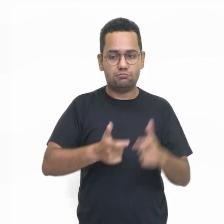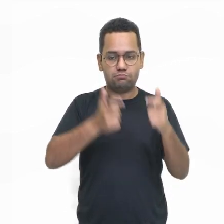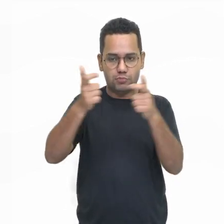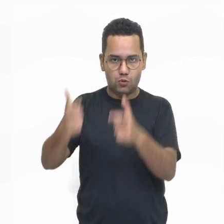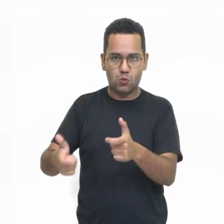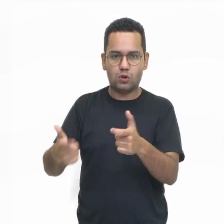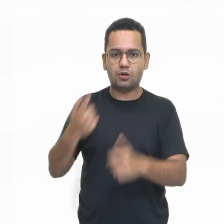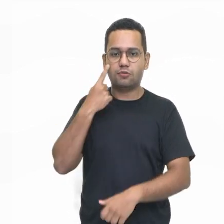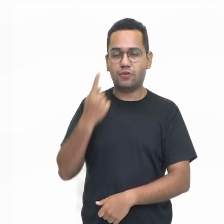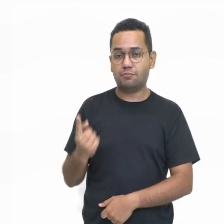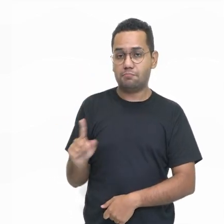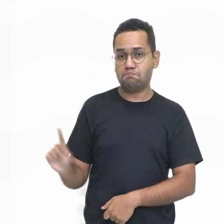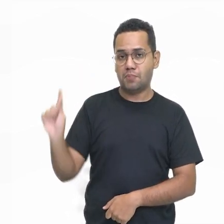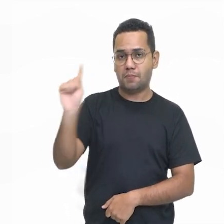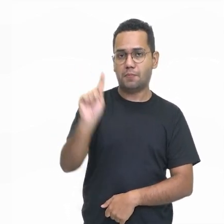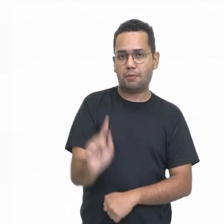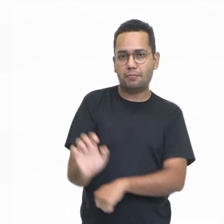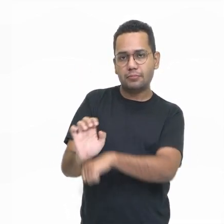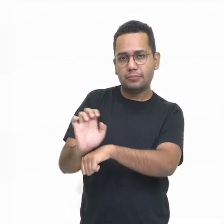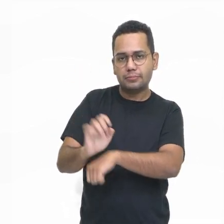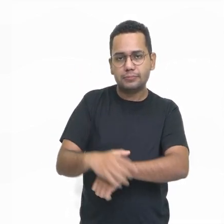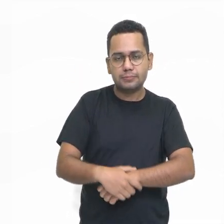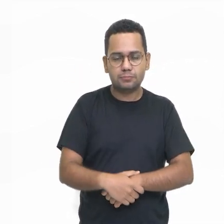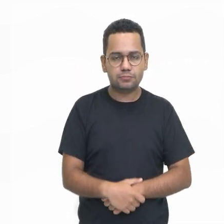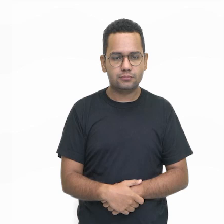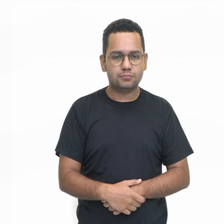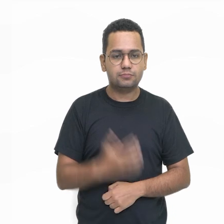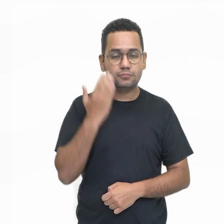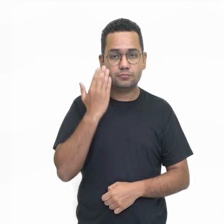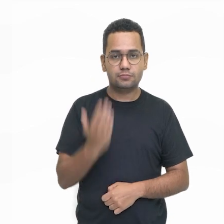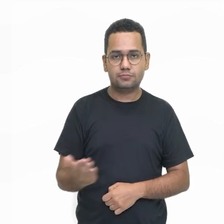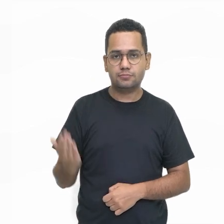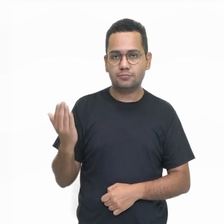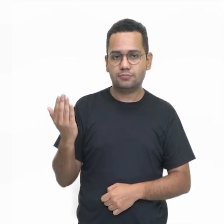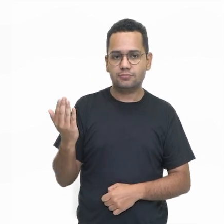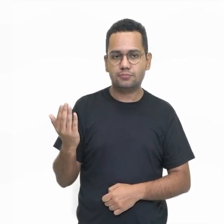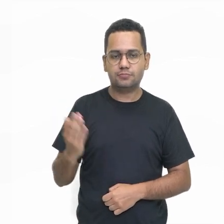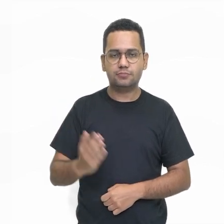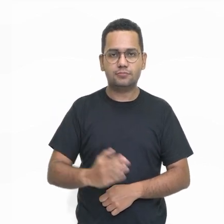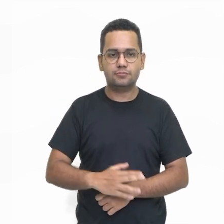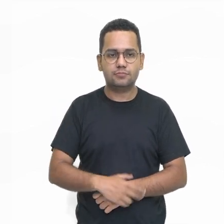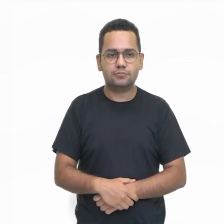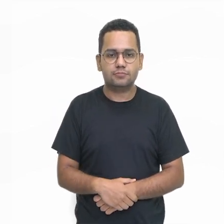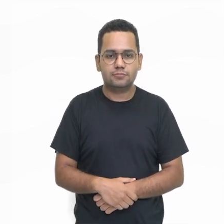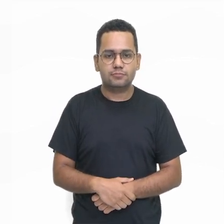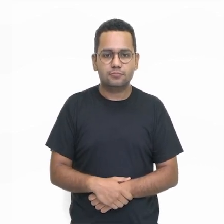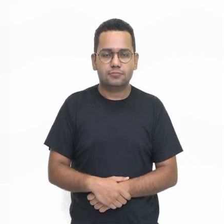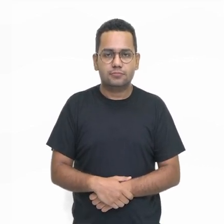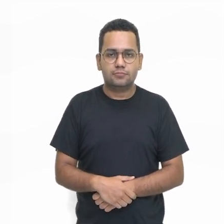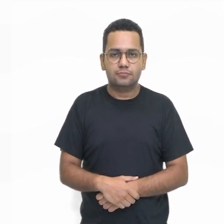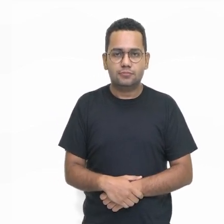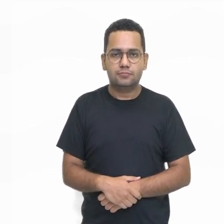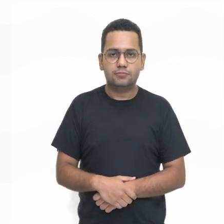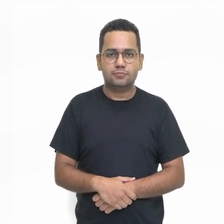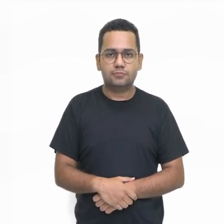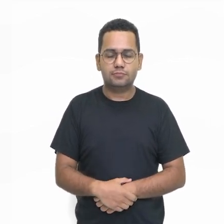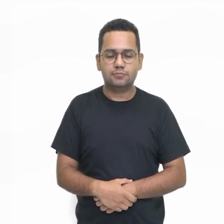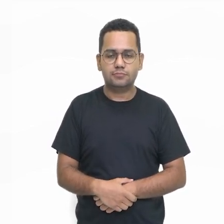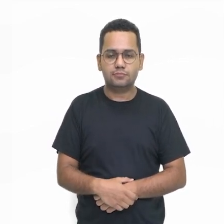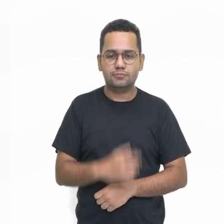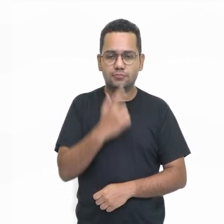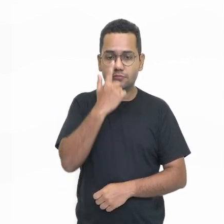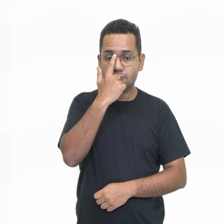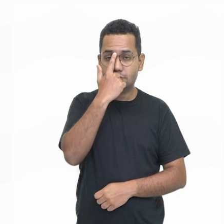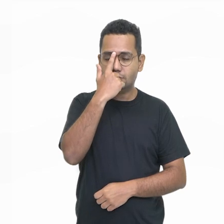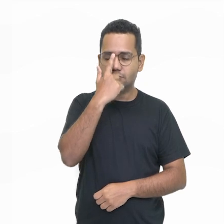no Piauí, no Maranhão, Bahia, Minas Gerais, Sergipe, Alagoas, Pernambuco, Paraíba, Rio Grande do Norte